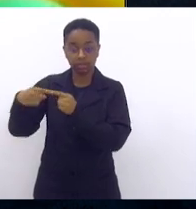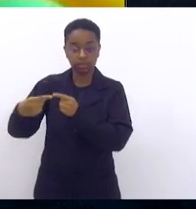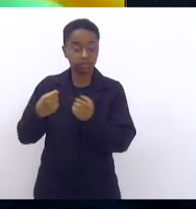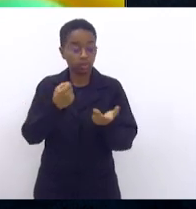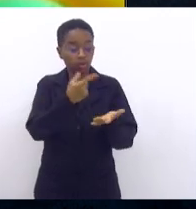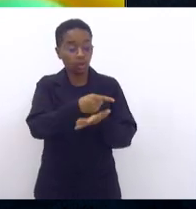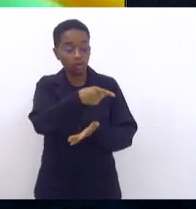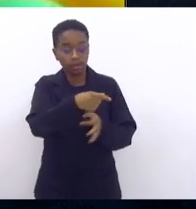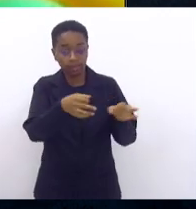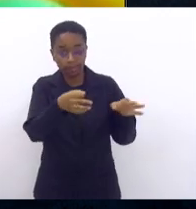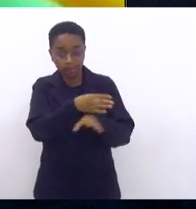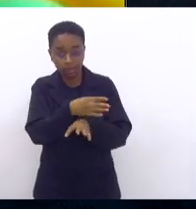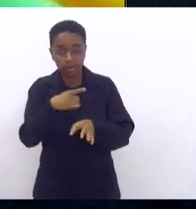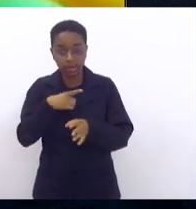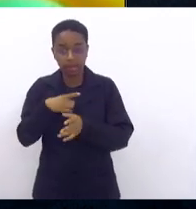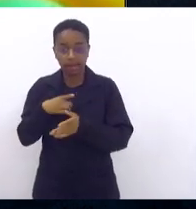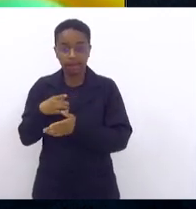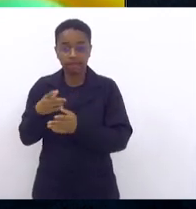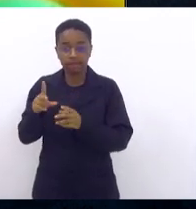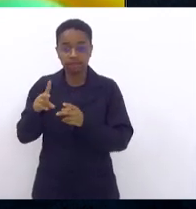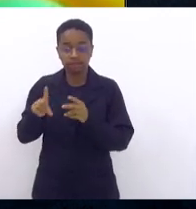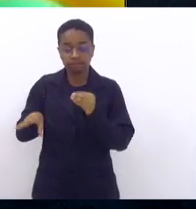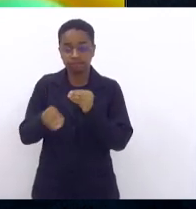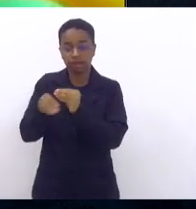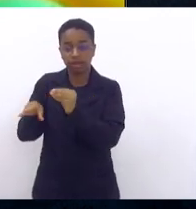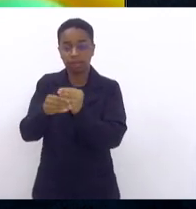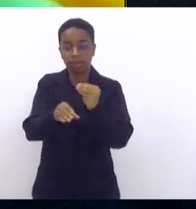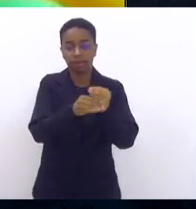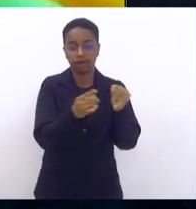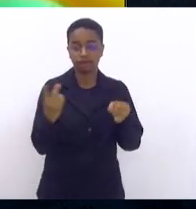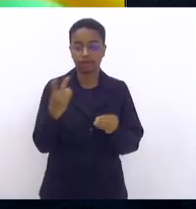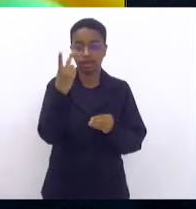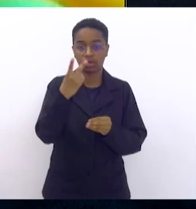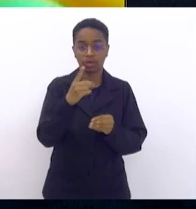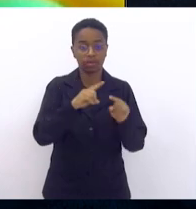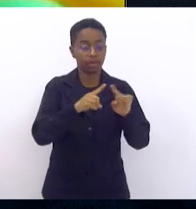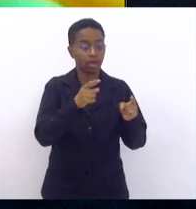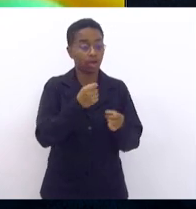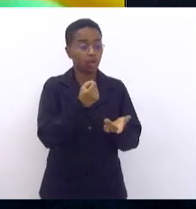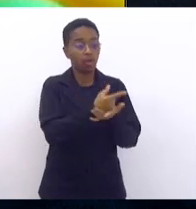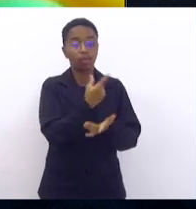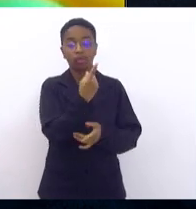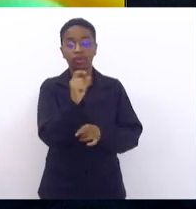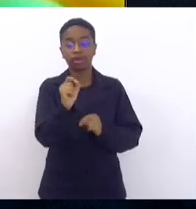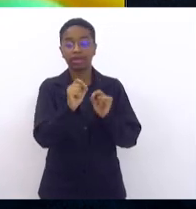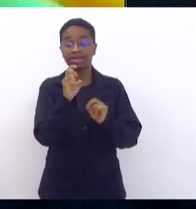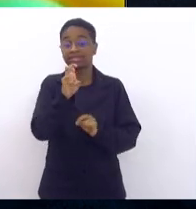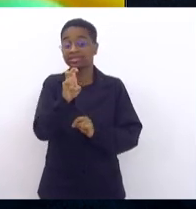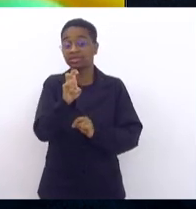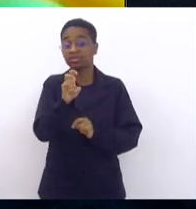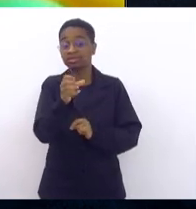acabado com todo o valor agregado da indústria de transformação por 567